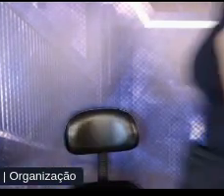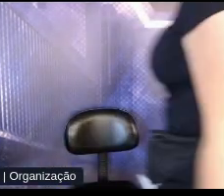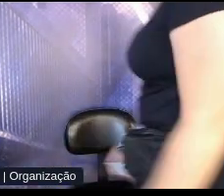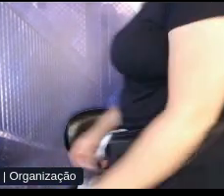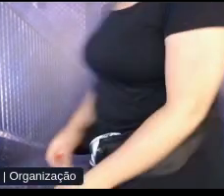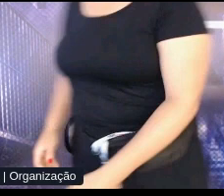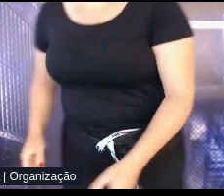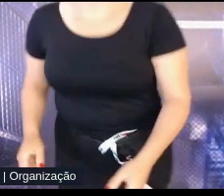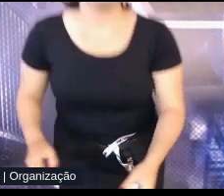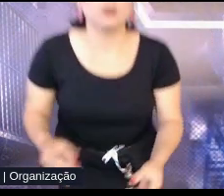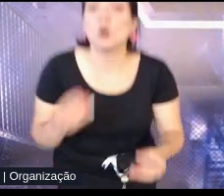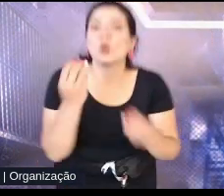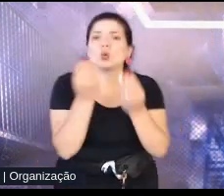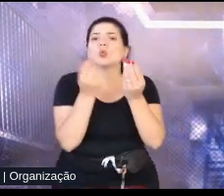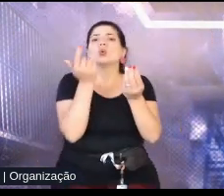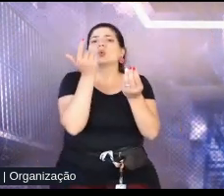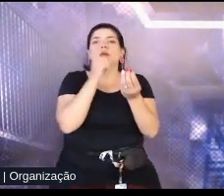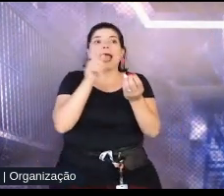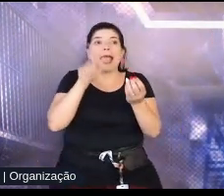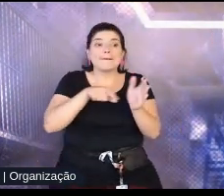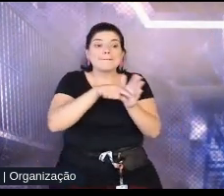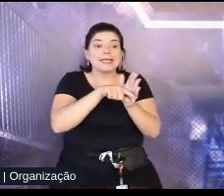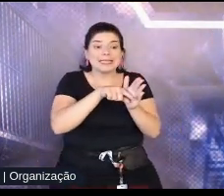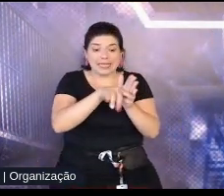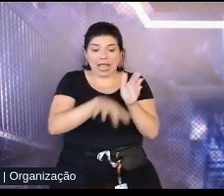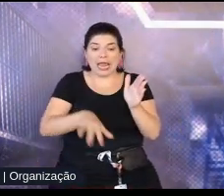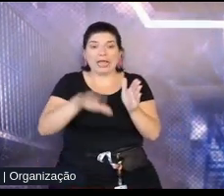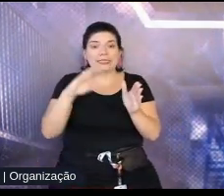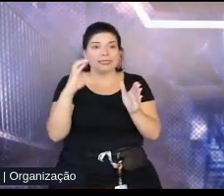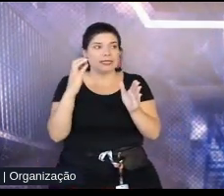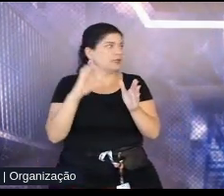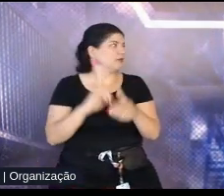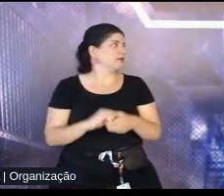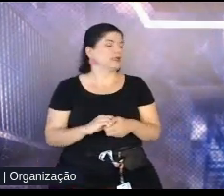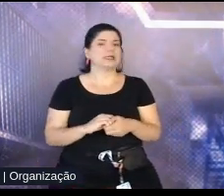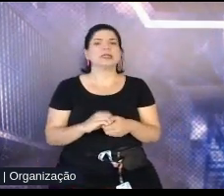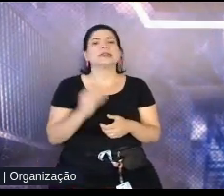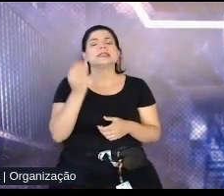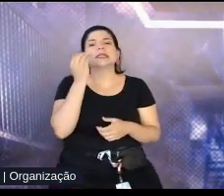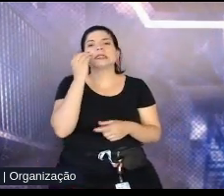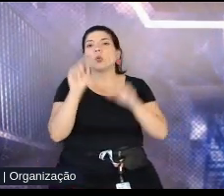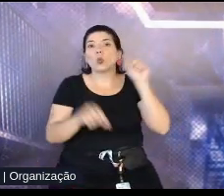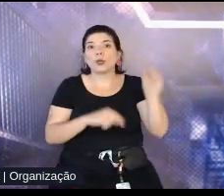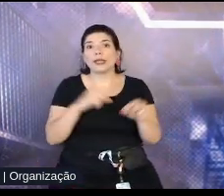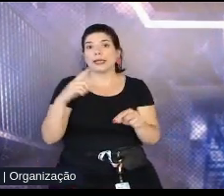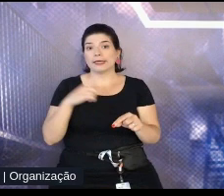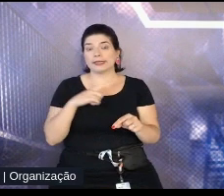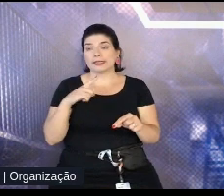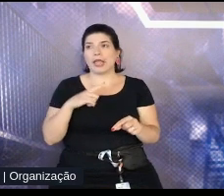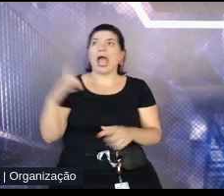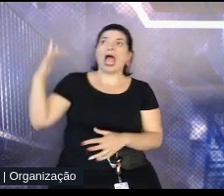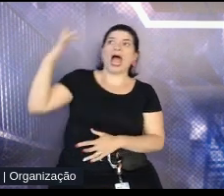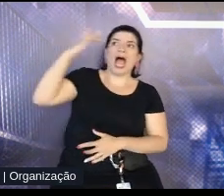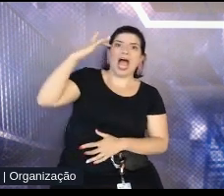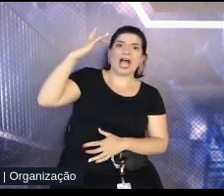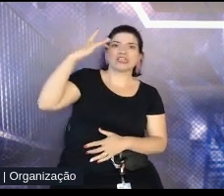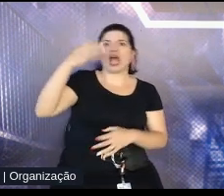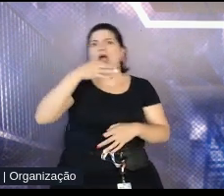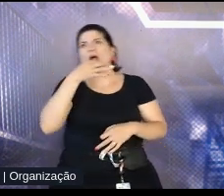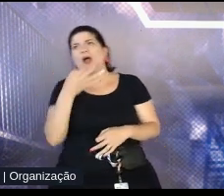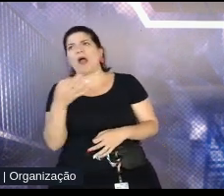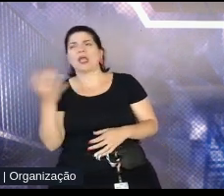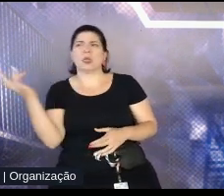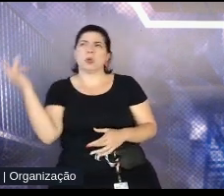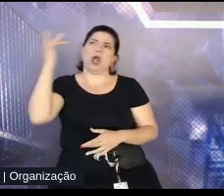com pesquisa científica. Então, a gente não tenta buscar frentes aqui a partir de achismo. Eu acho que